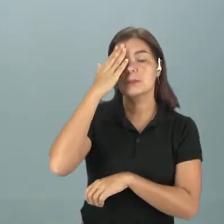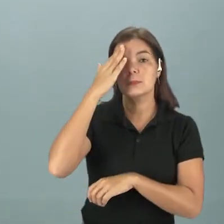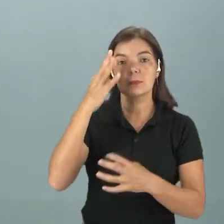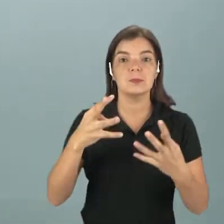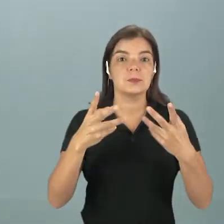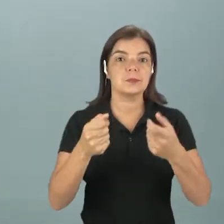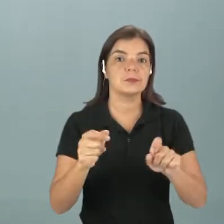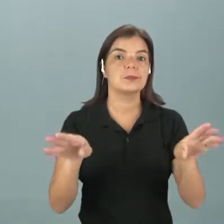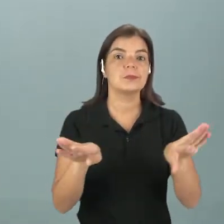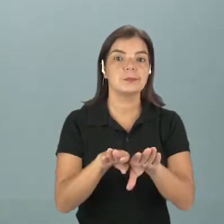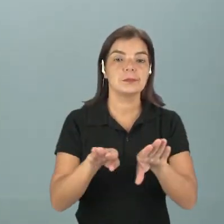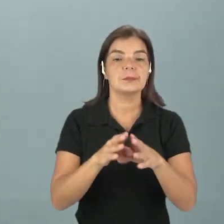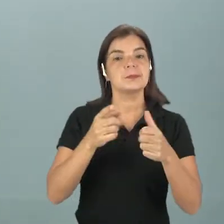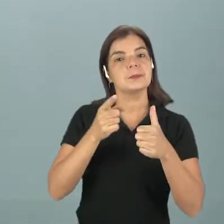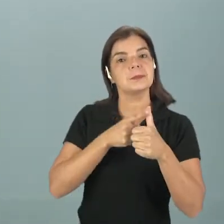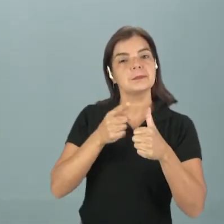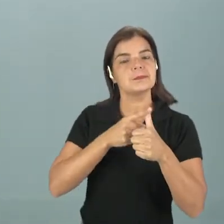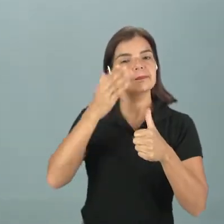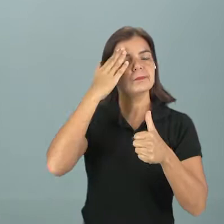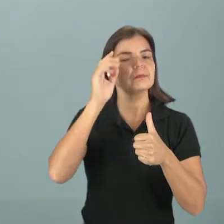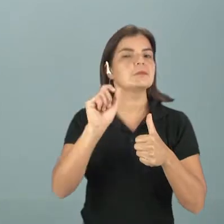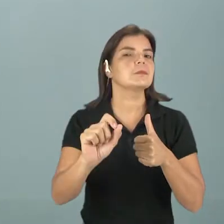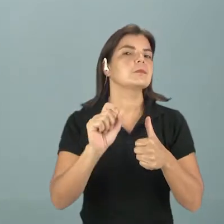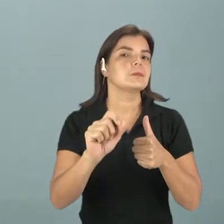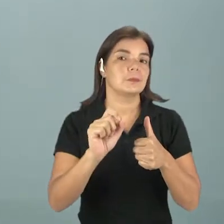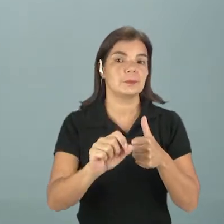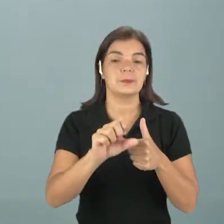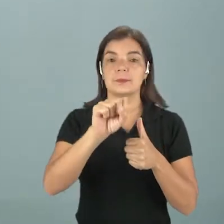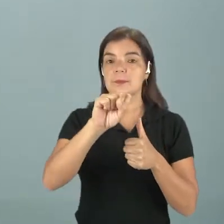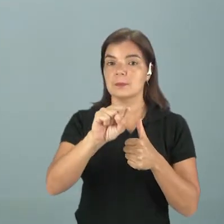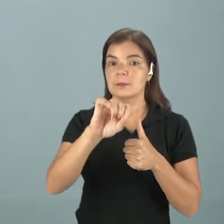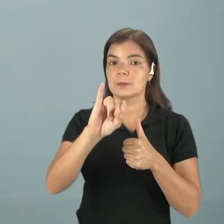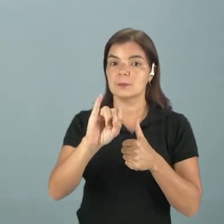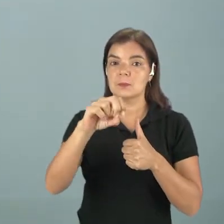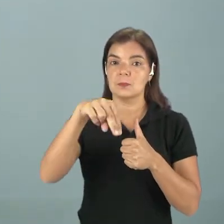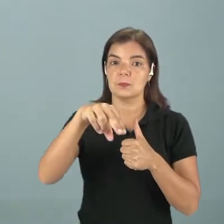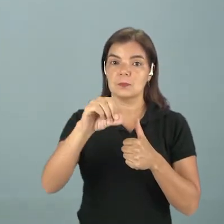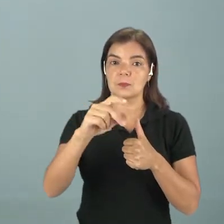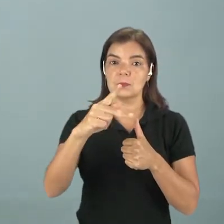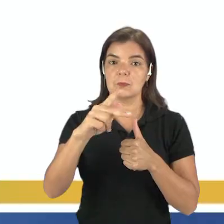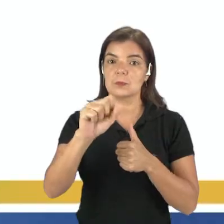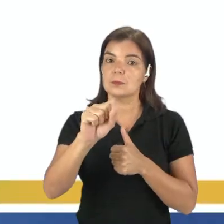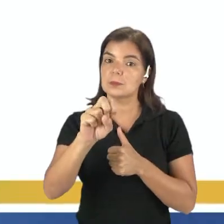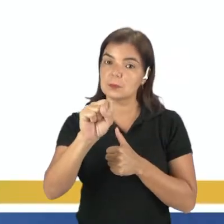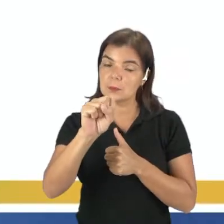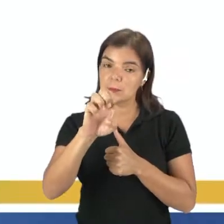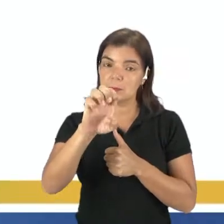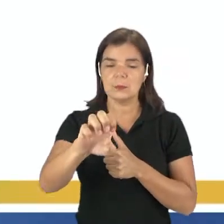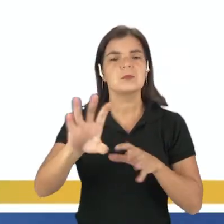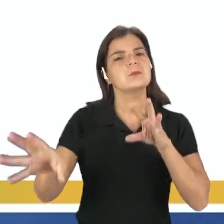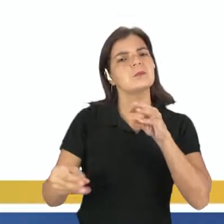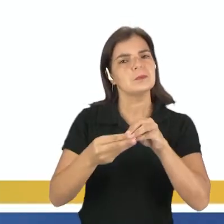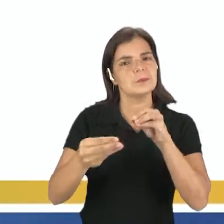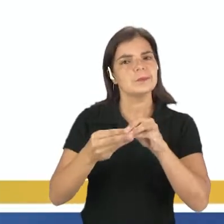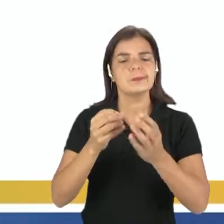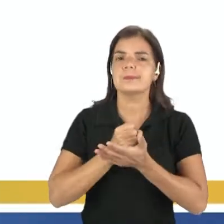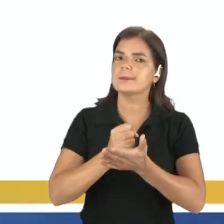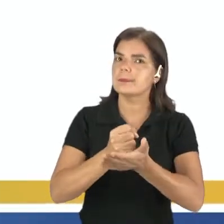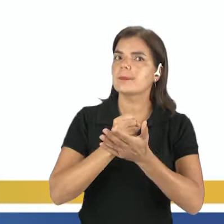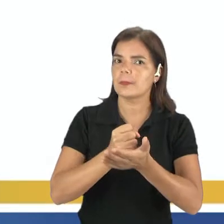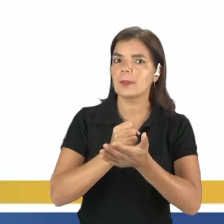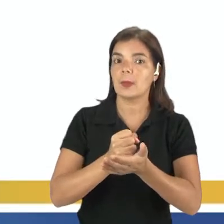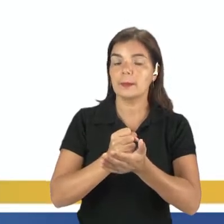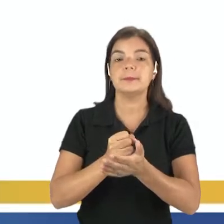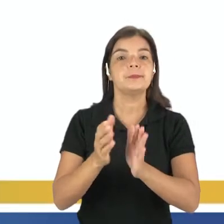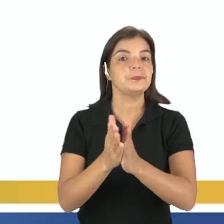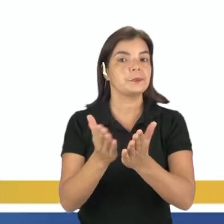tudo isso, a gente primeiro vai entender o que é a sinopse, tá? A sinopse como gênero que apoia a escolha de livros e de